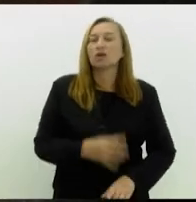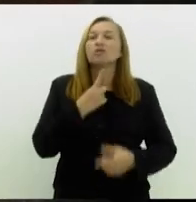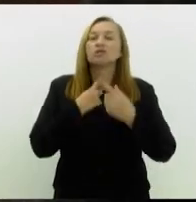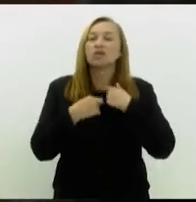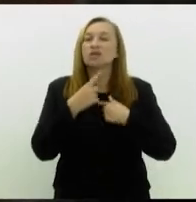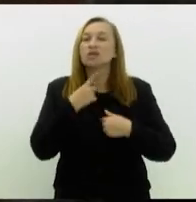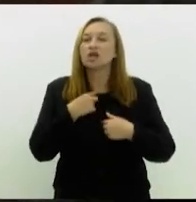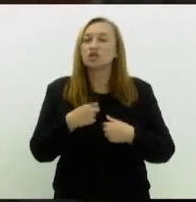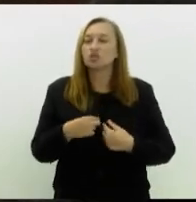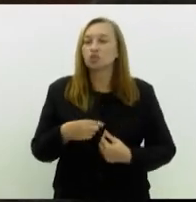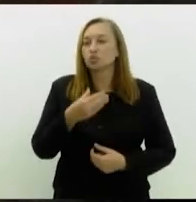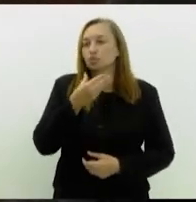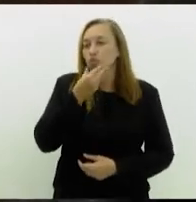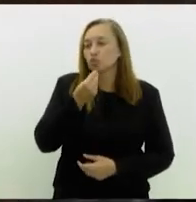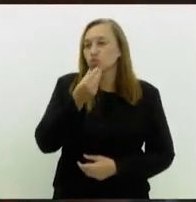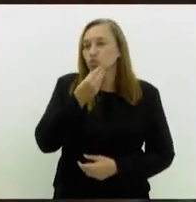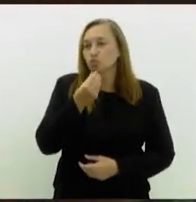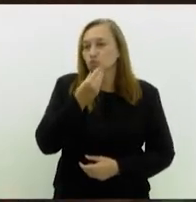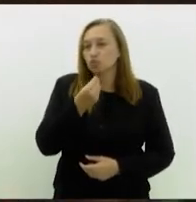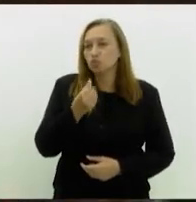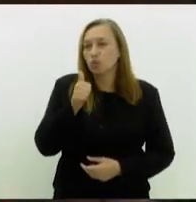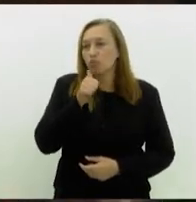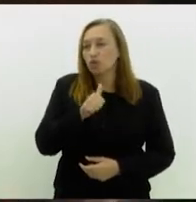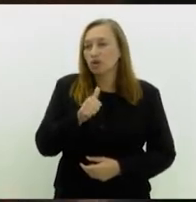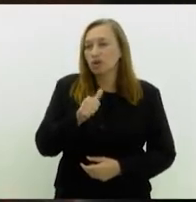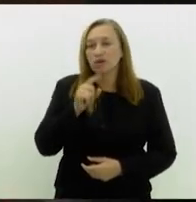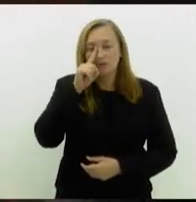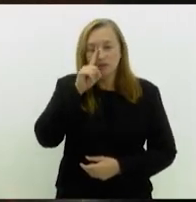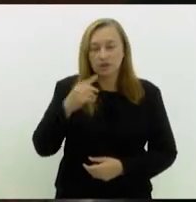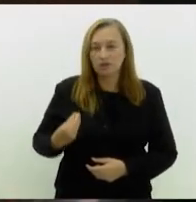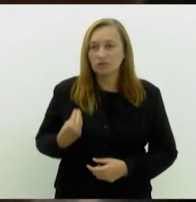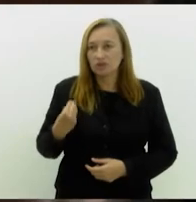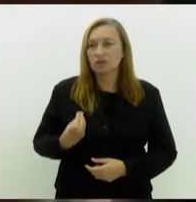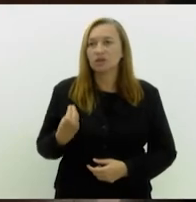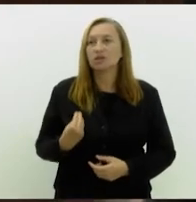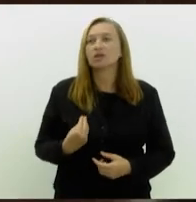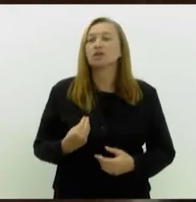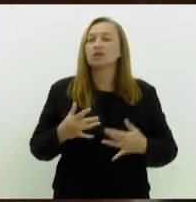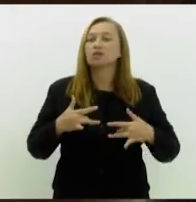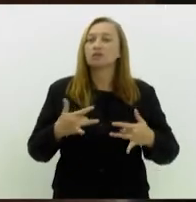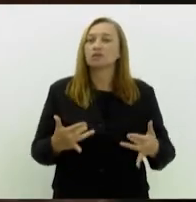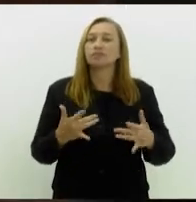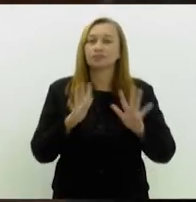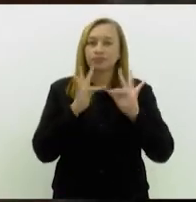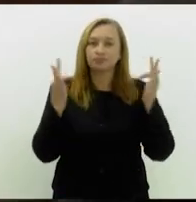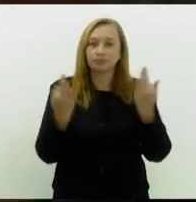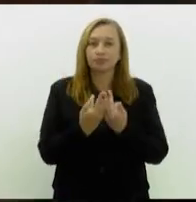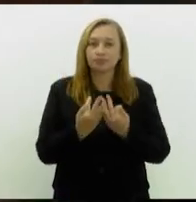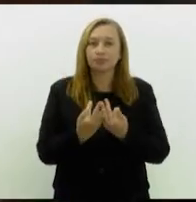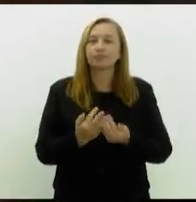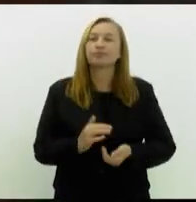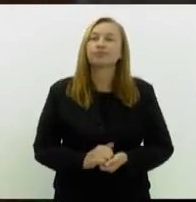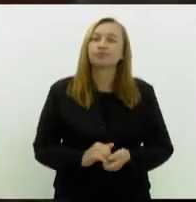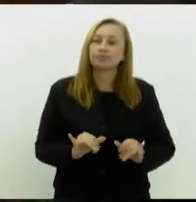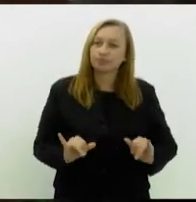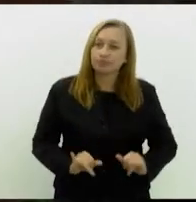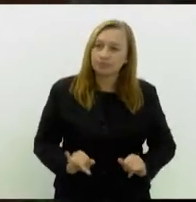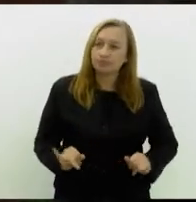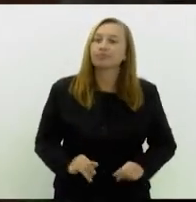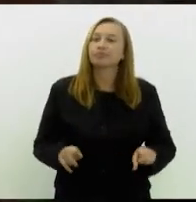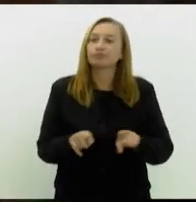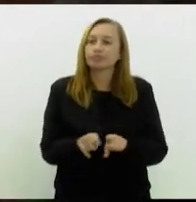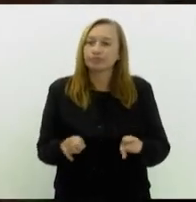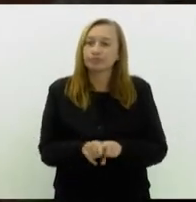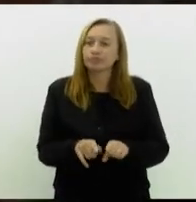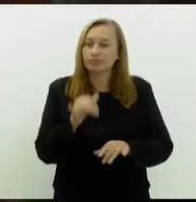essas mulheres sem dúvida nenhuma numa situação de risco então fica aqui a minha solidariedade a essas famílias enlutadas mas também fica